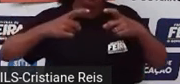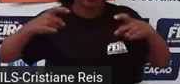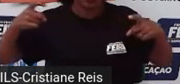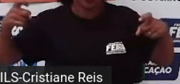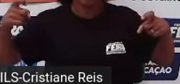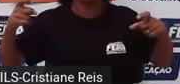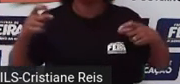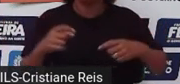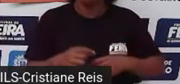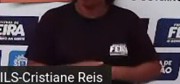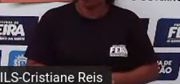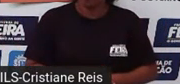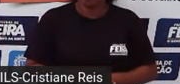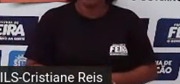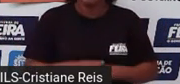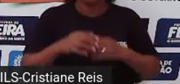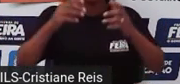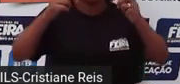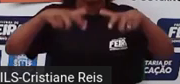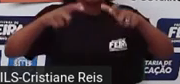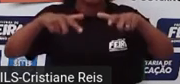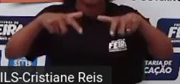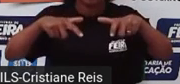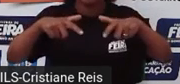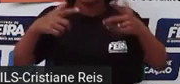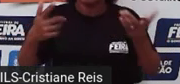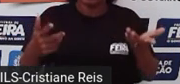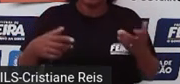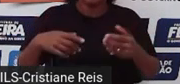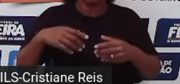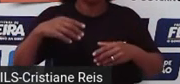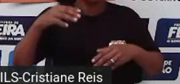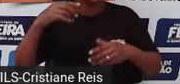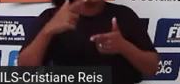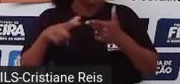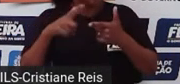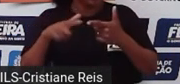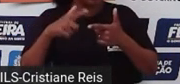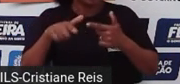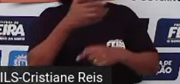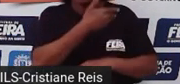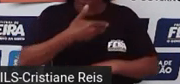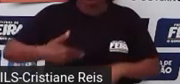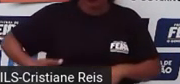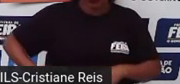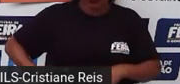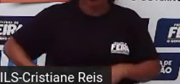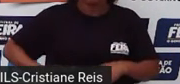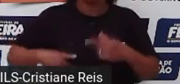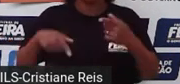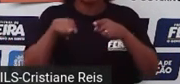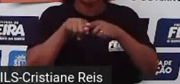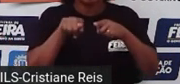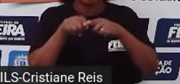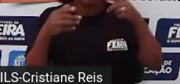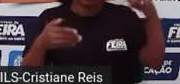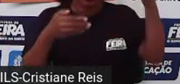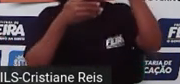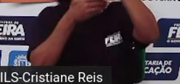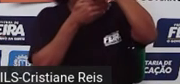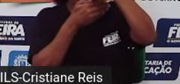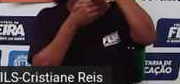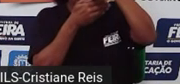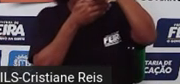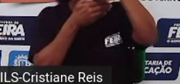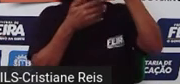desses conflitos é uma área estava politicamente o que tem sido agravado pelo crescimento do fundamentalismo islâmico que